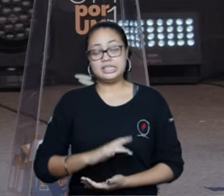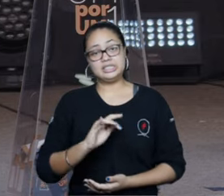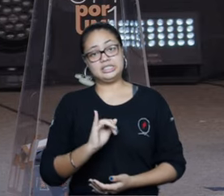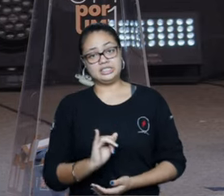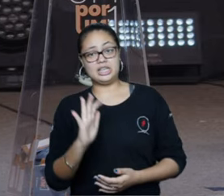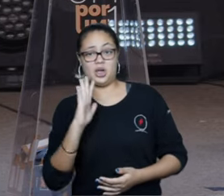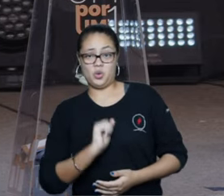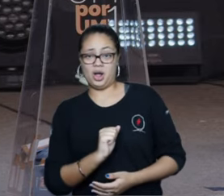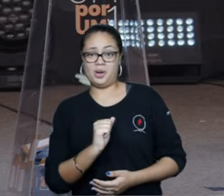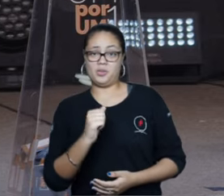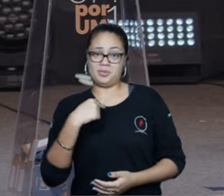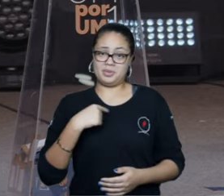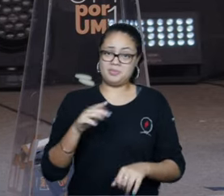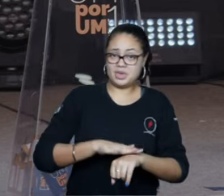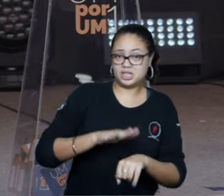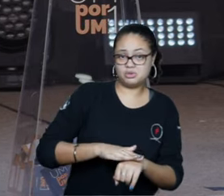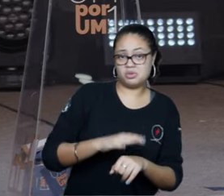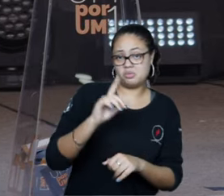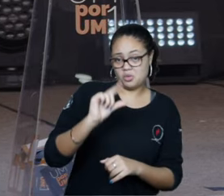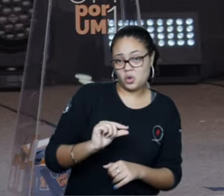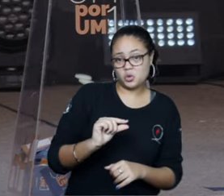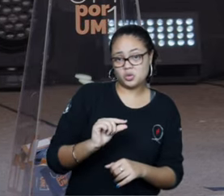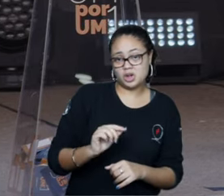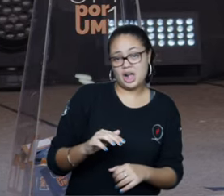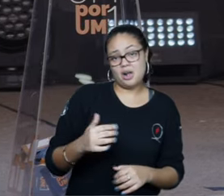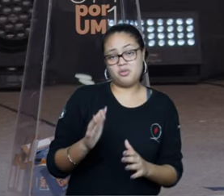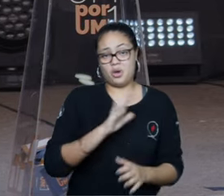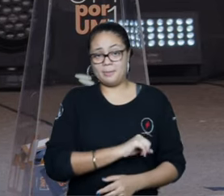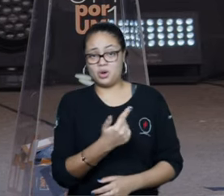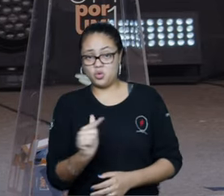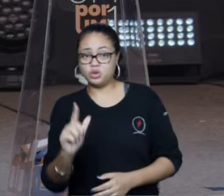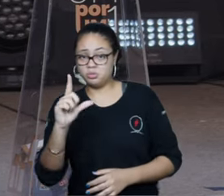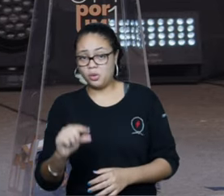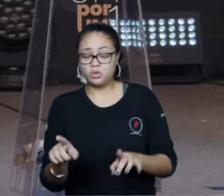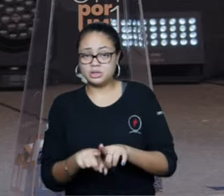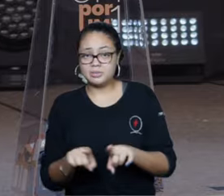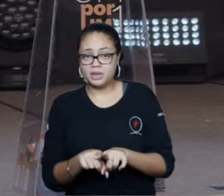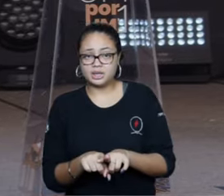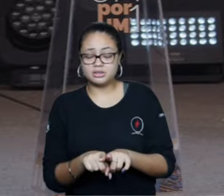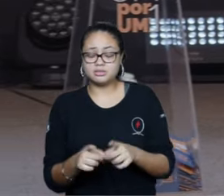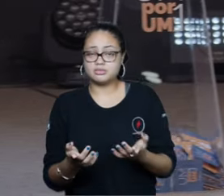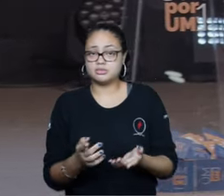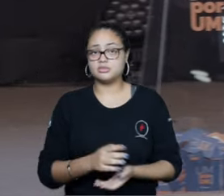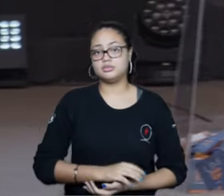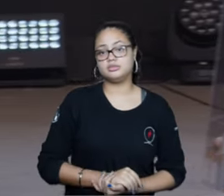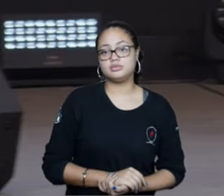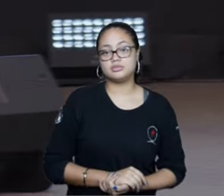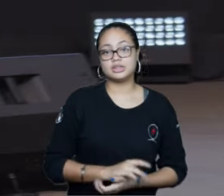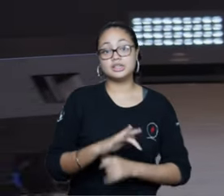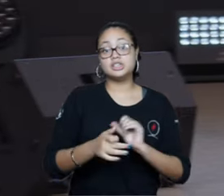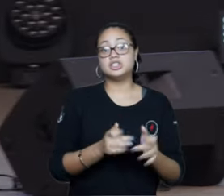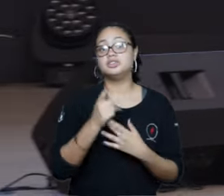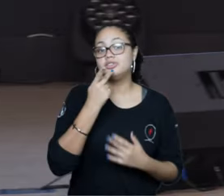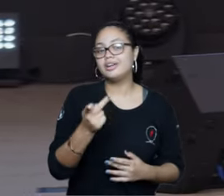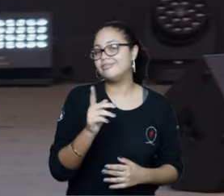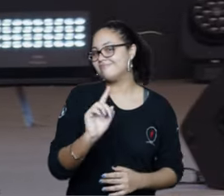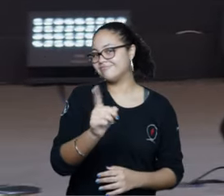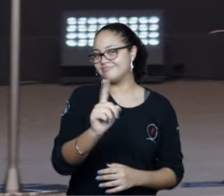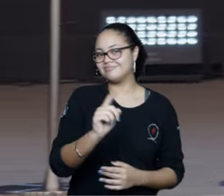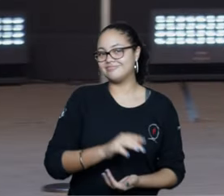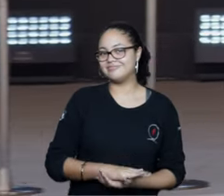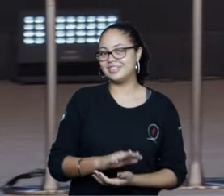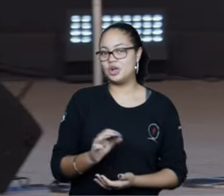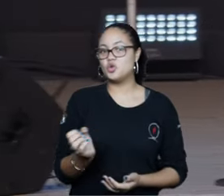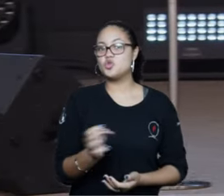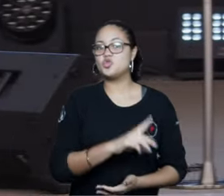se eu me amo pouco eu amo pouco Ai Jesus não é isso aí não Um Novo